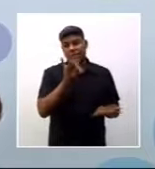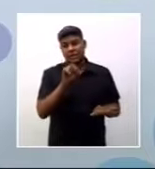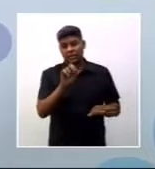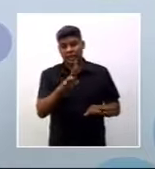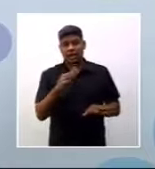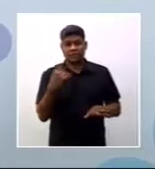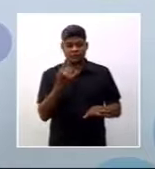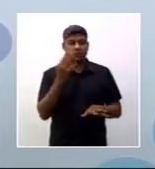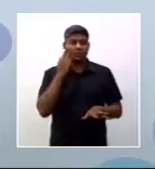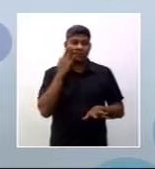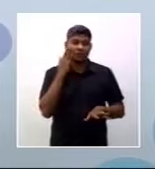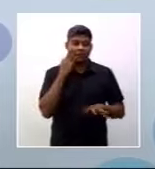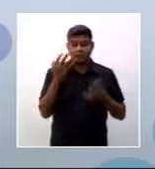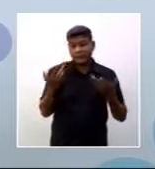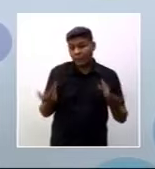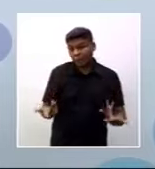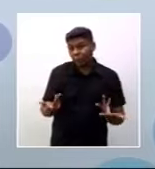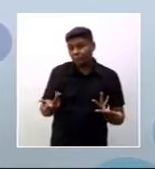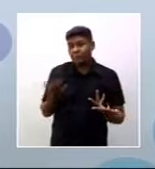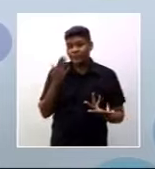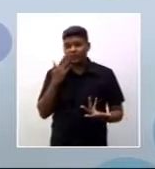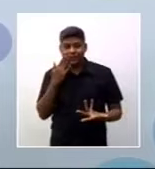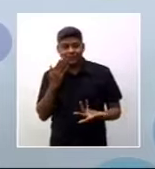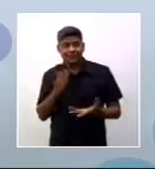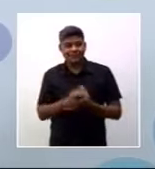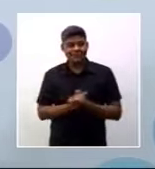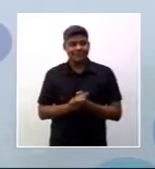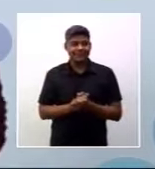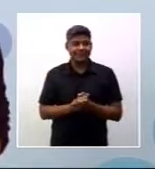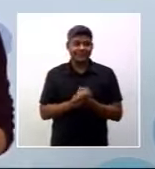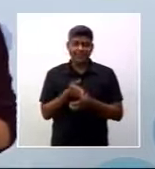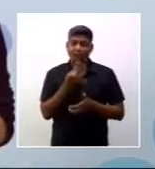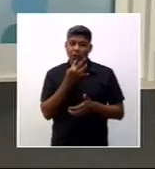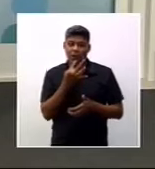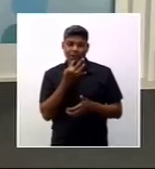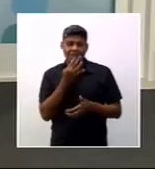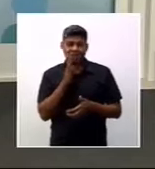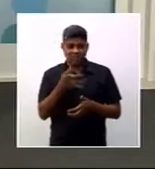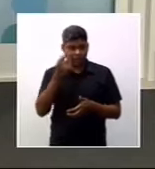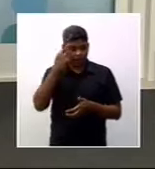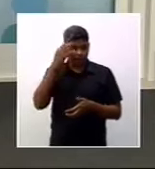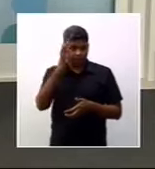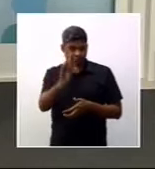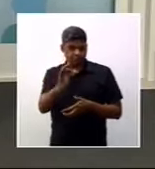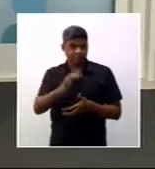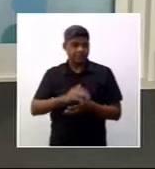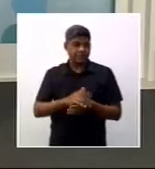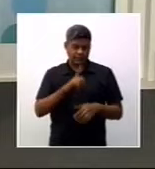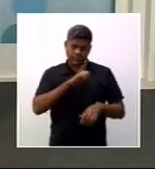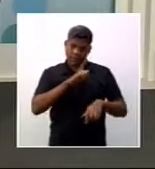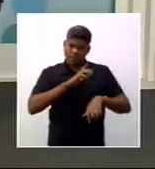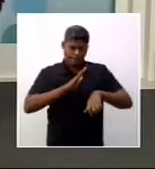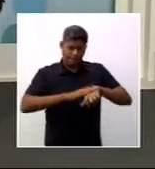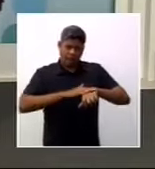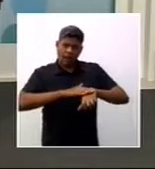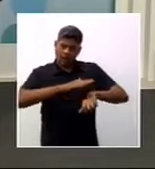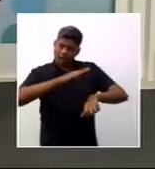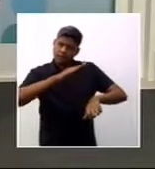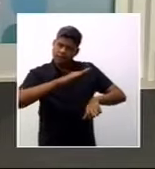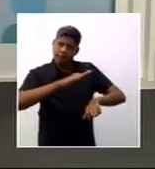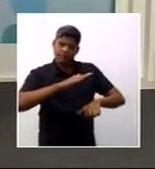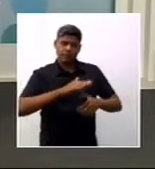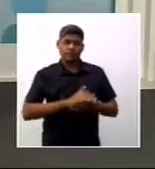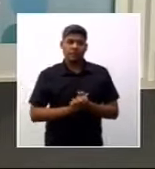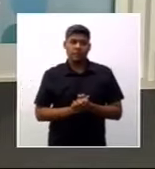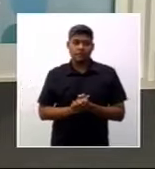a gente já sabe mas não foi uma dica que tá ciente disso temos mais bom